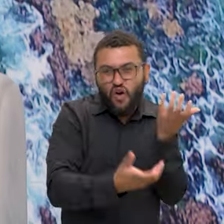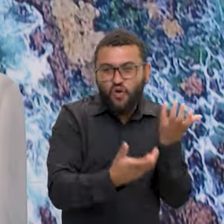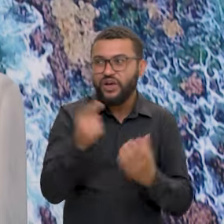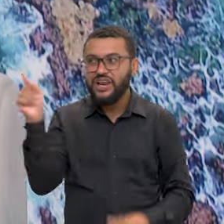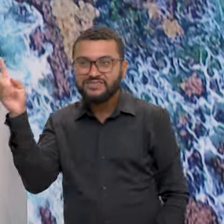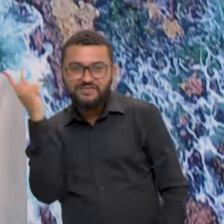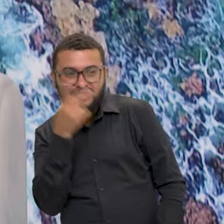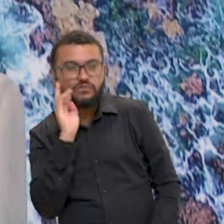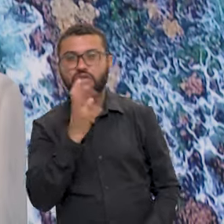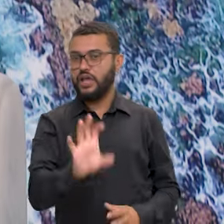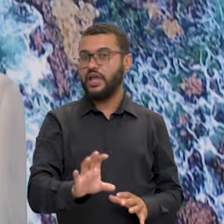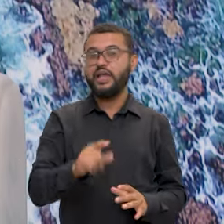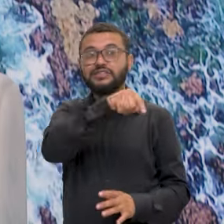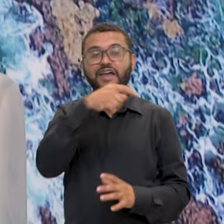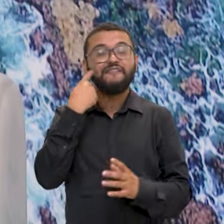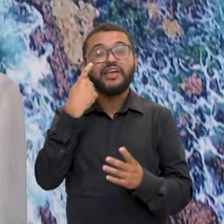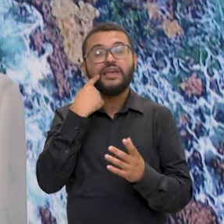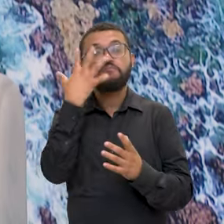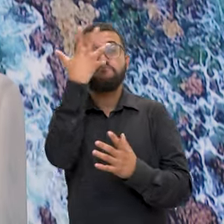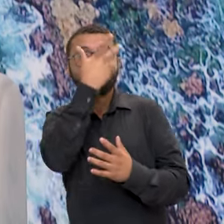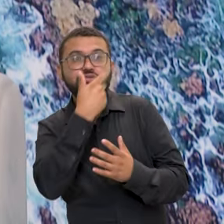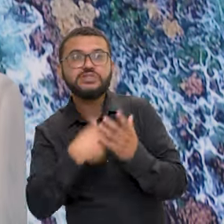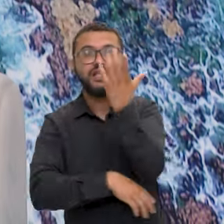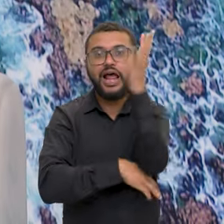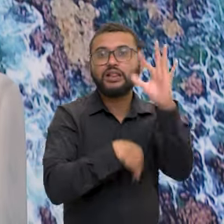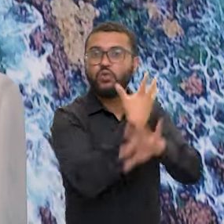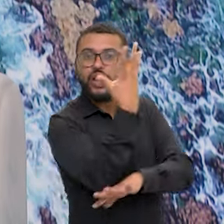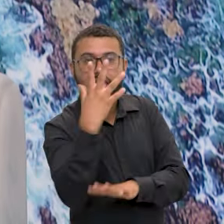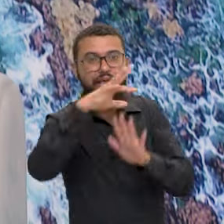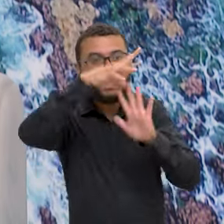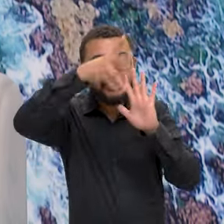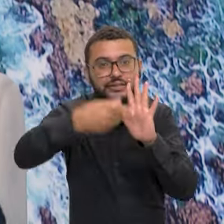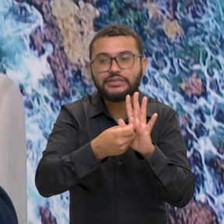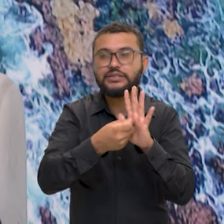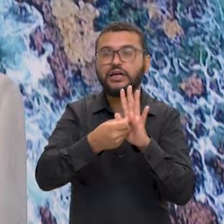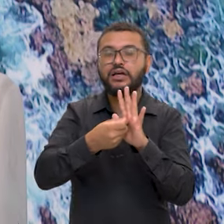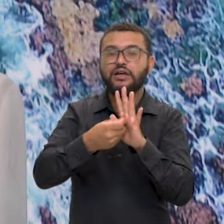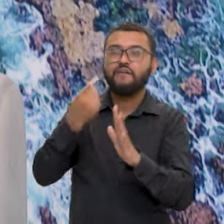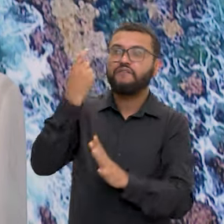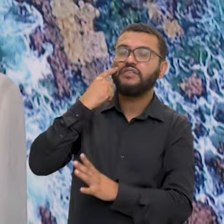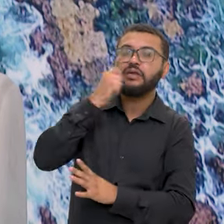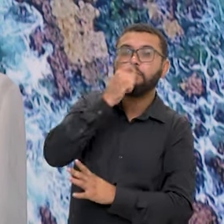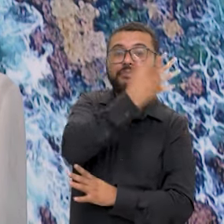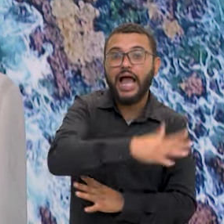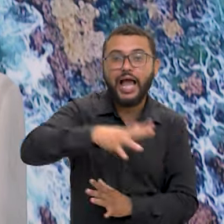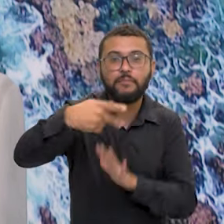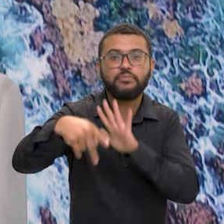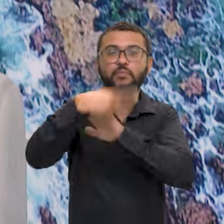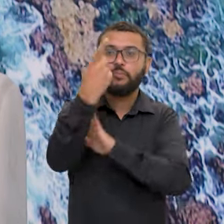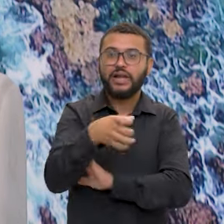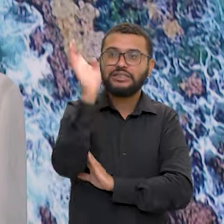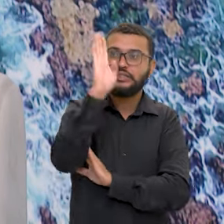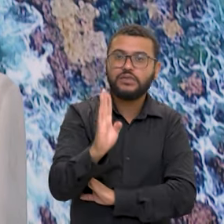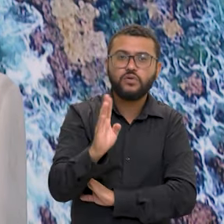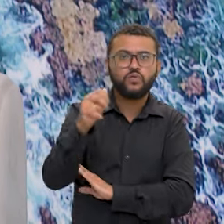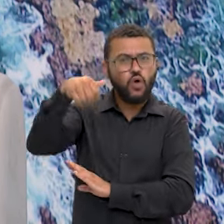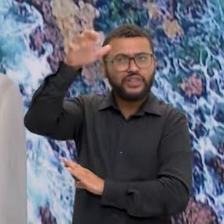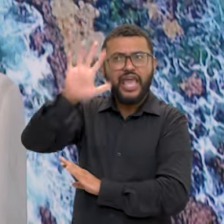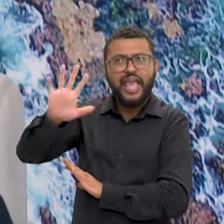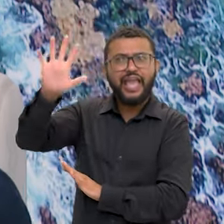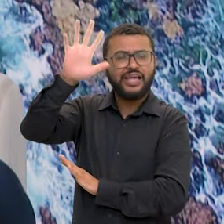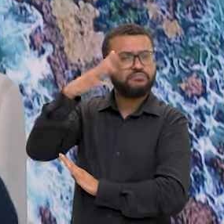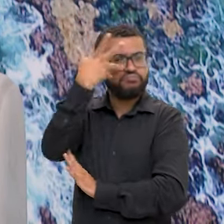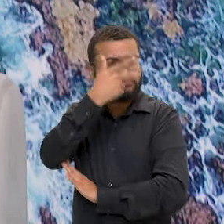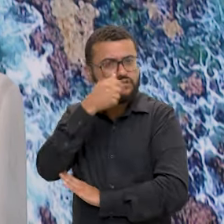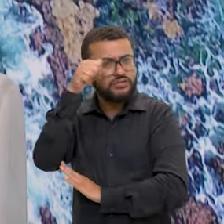bonito, para ver a beleza do sol e praia que a gente tem no Nordeste. É isso que as pessoas vêm para ver. E o Brasil, ele é recheado de norte a